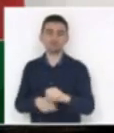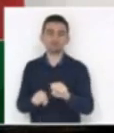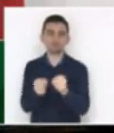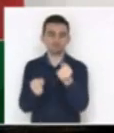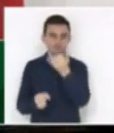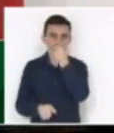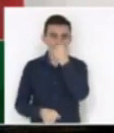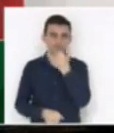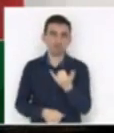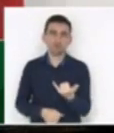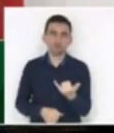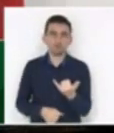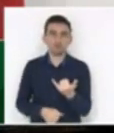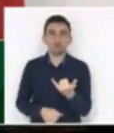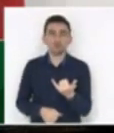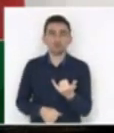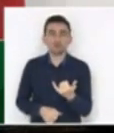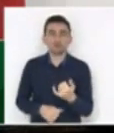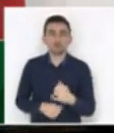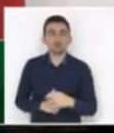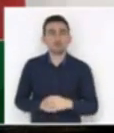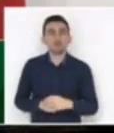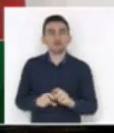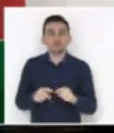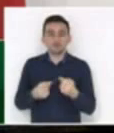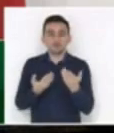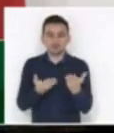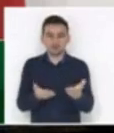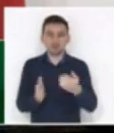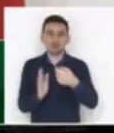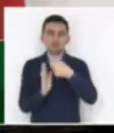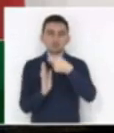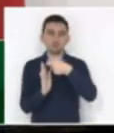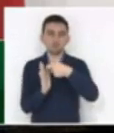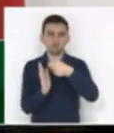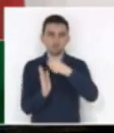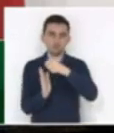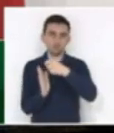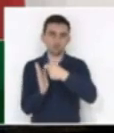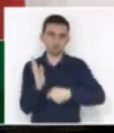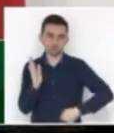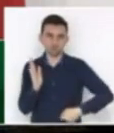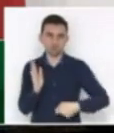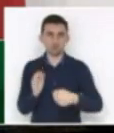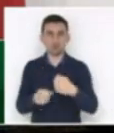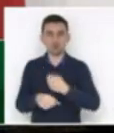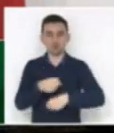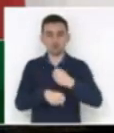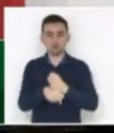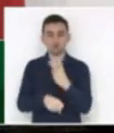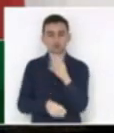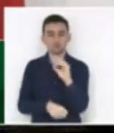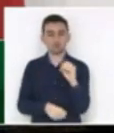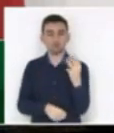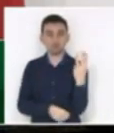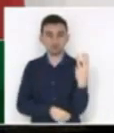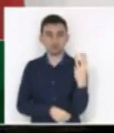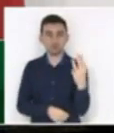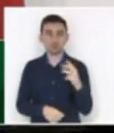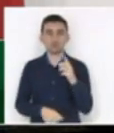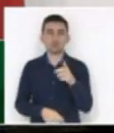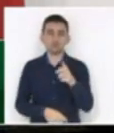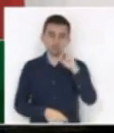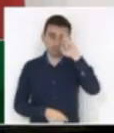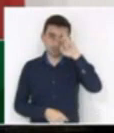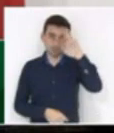região amazônica. Servidor concursado do IBAMA desde 2003, chefiou as